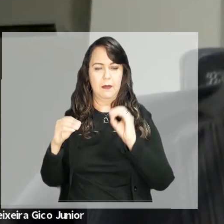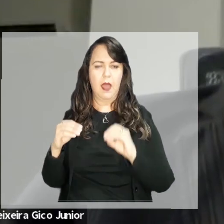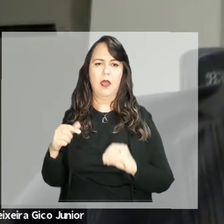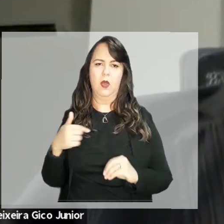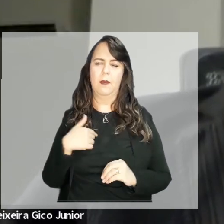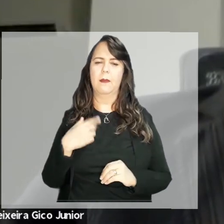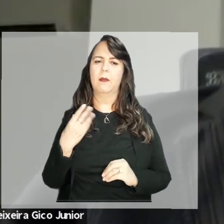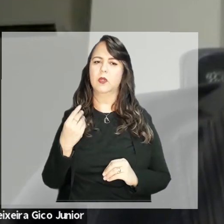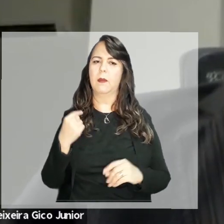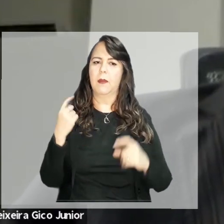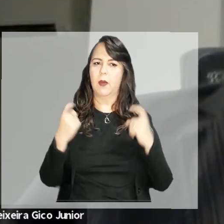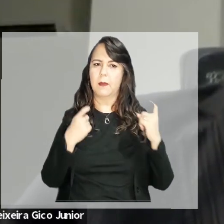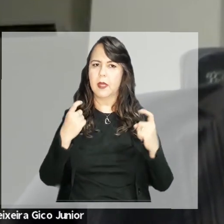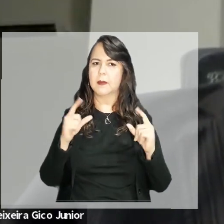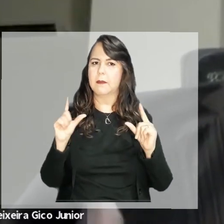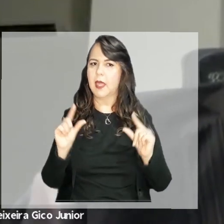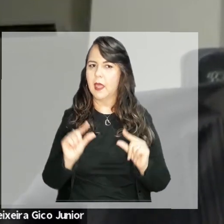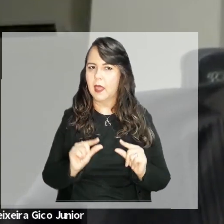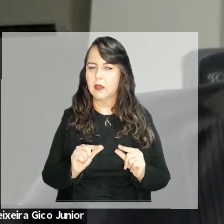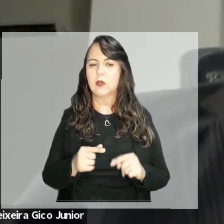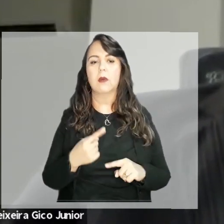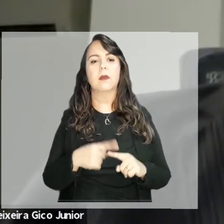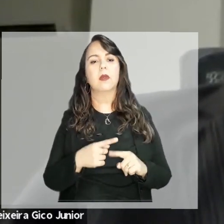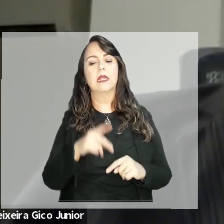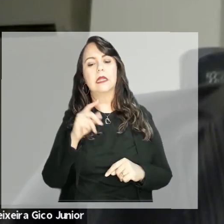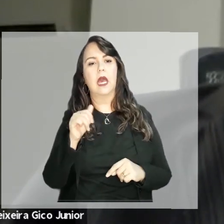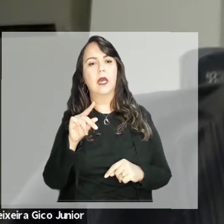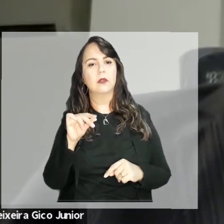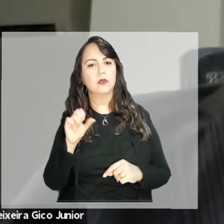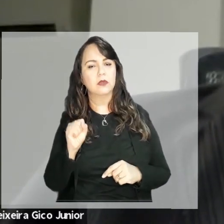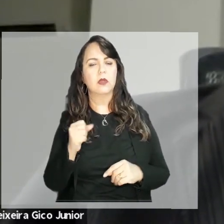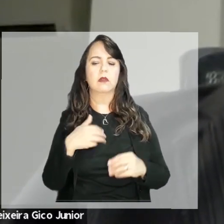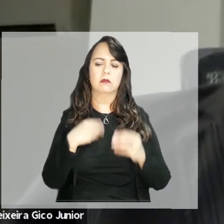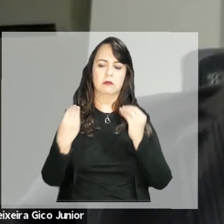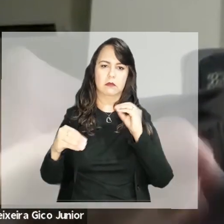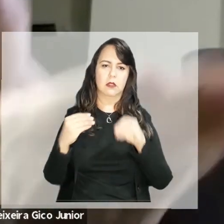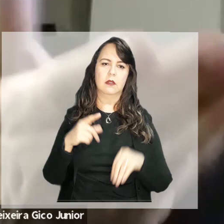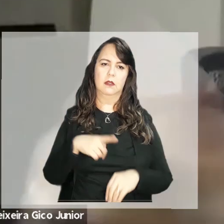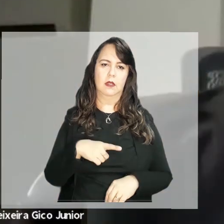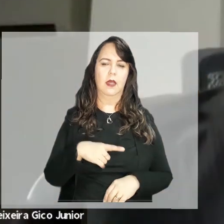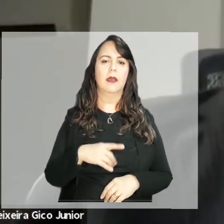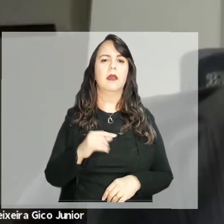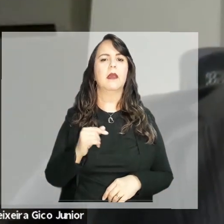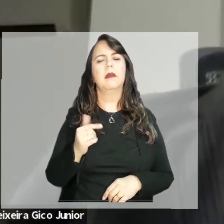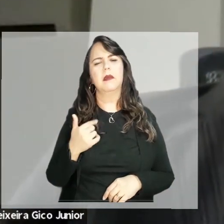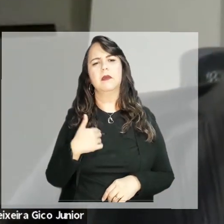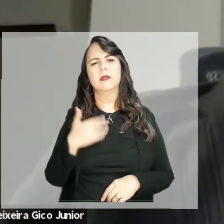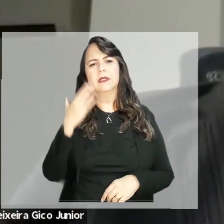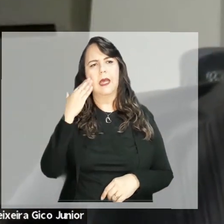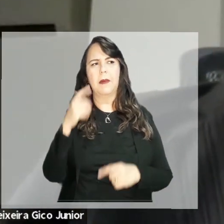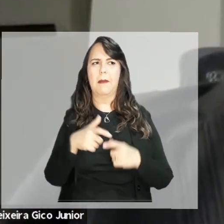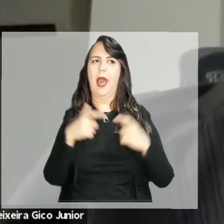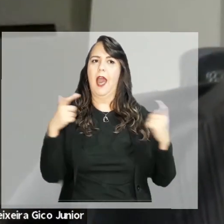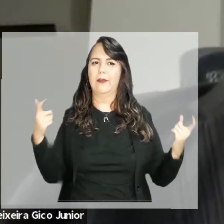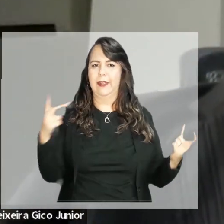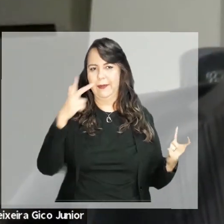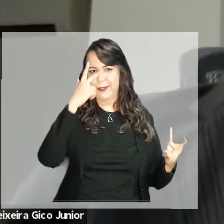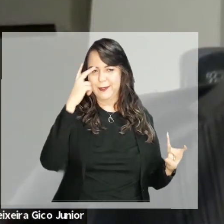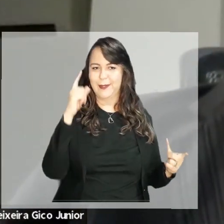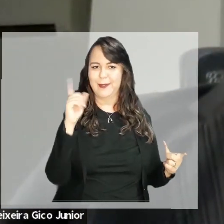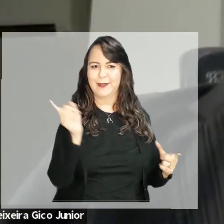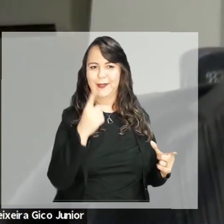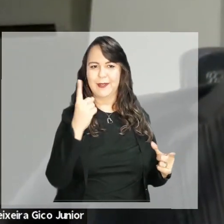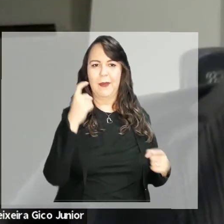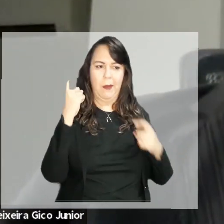com os dados do que a maioria das pessoas. Né? Foi até utilizado ali um exemplo do que aconteceu